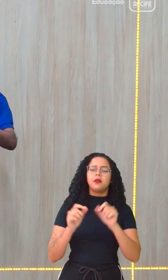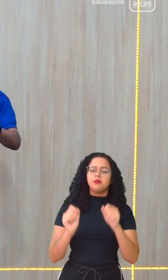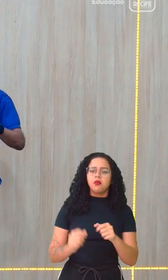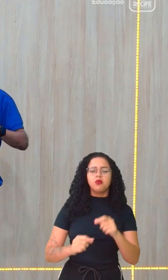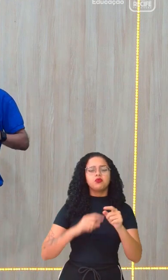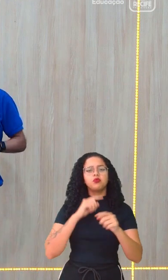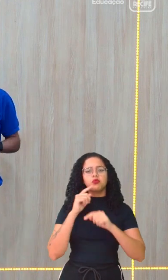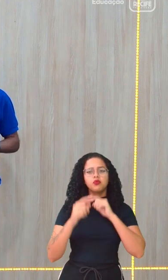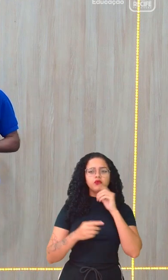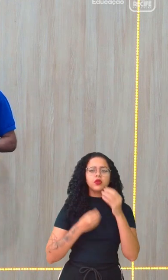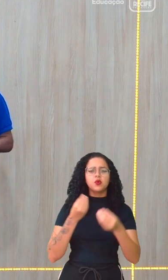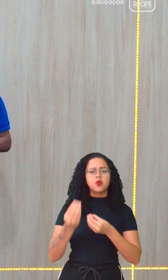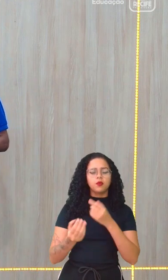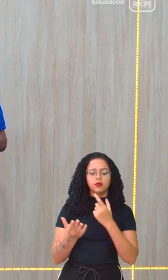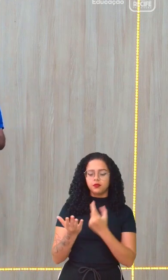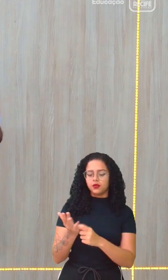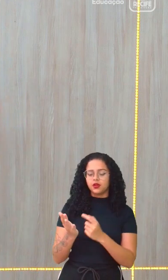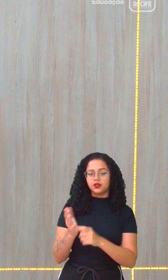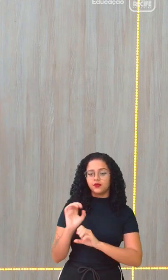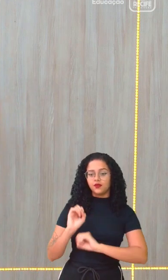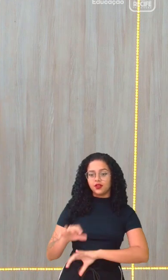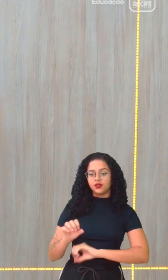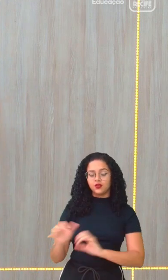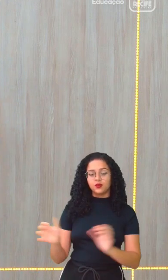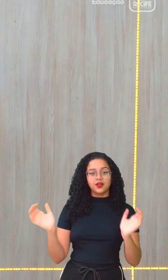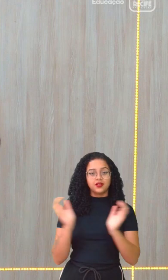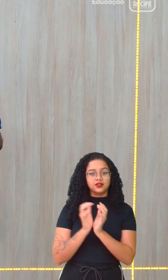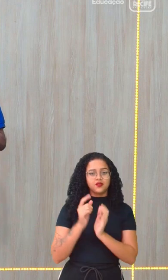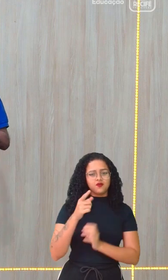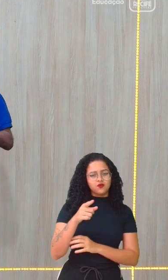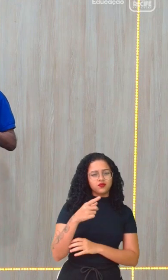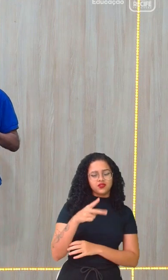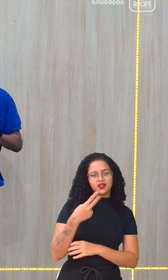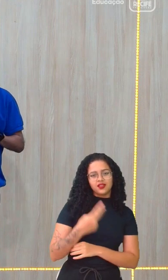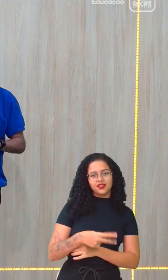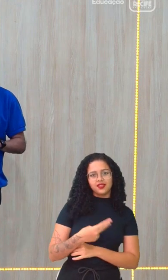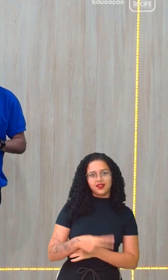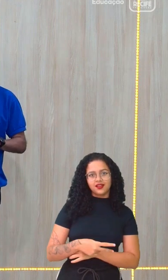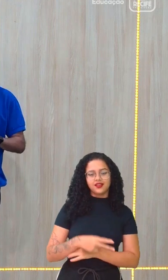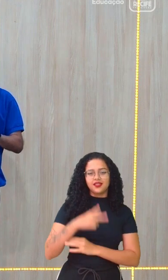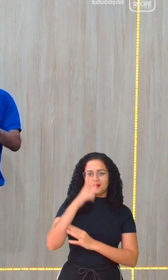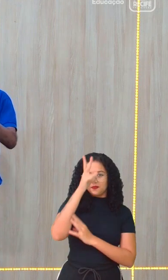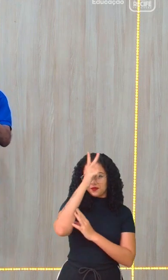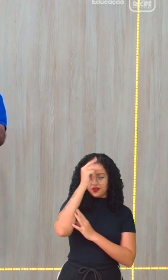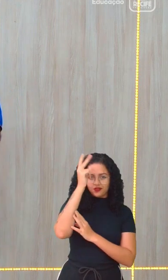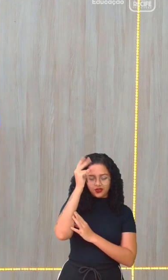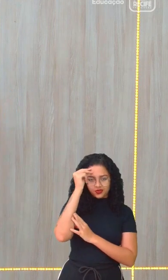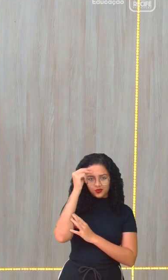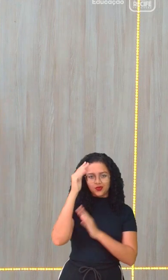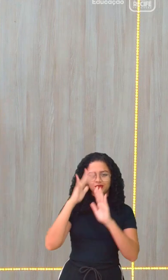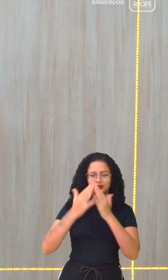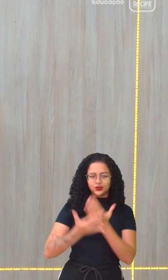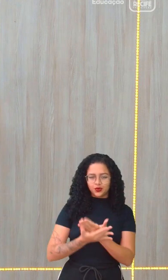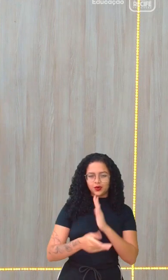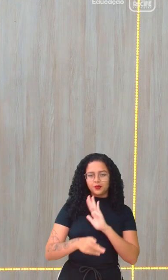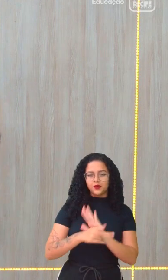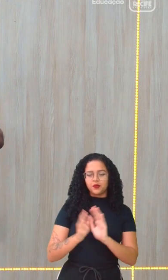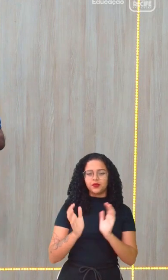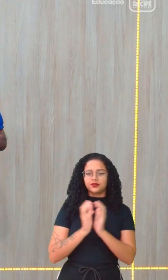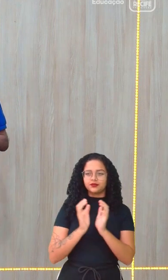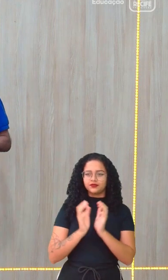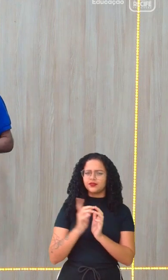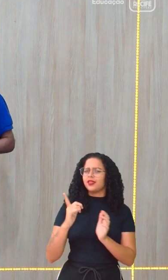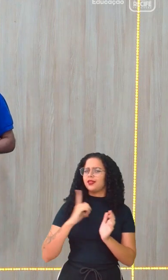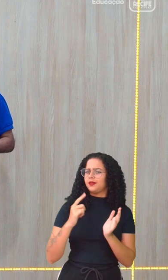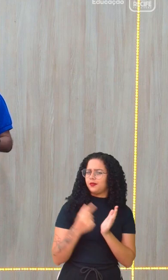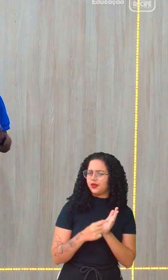dúvida através do aplicativo Educa Recife. Você que é da rede municipal do Recife, você tem acesso a esse aplicativo, pode ir lá tirar as dúvidas,